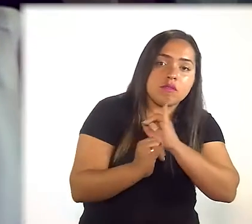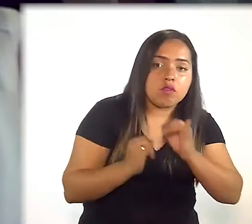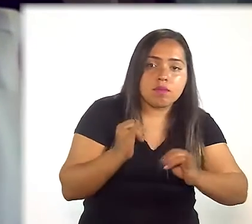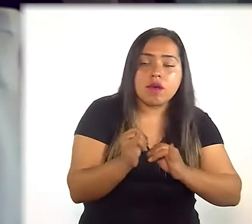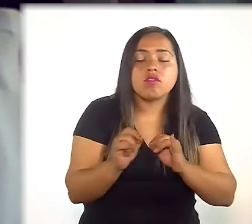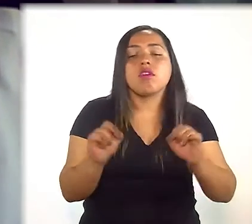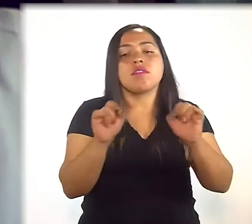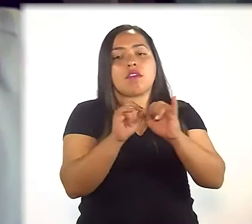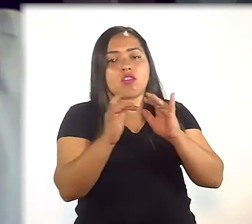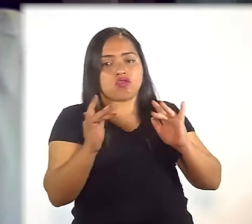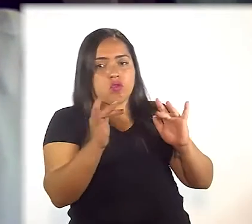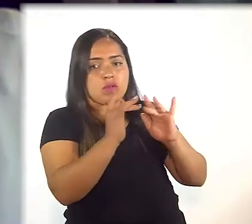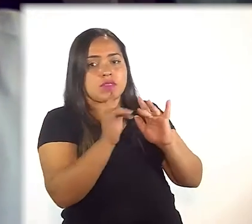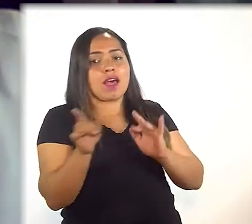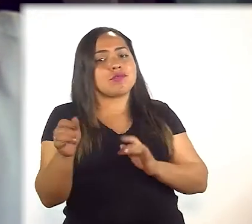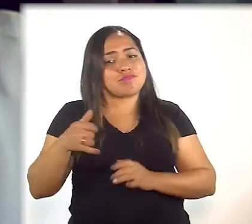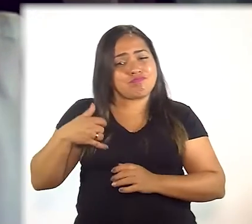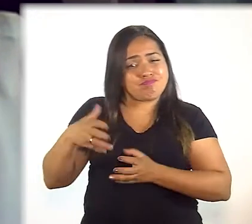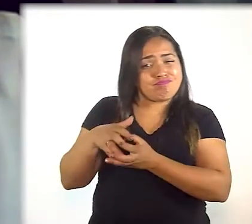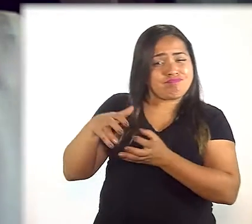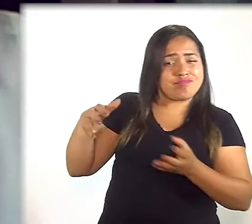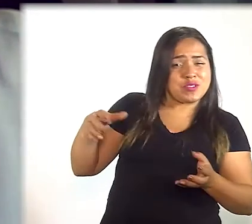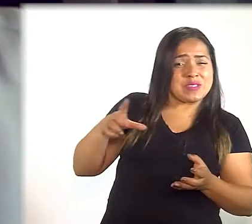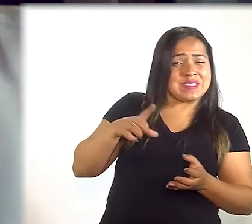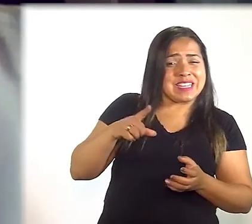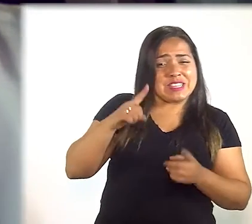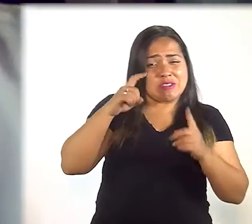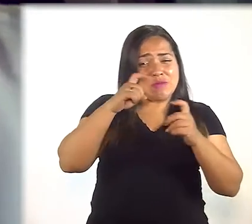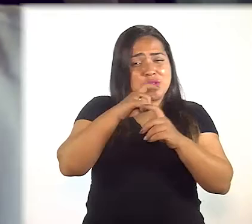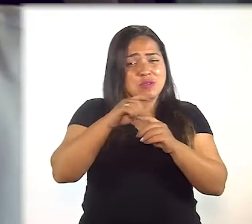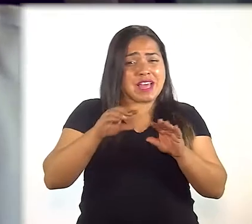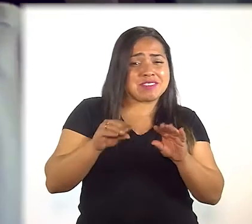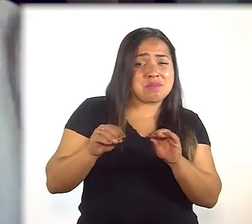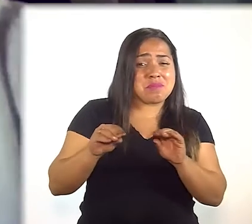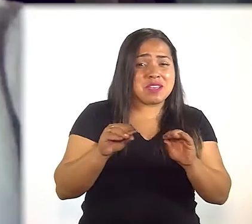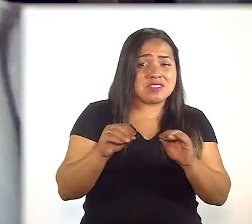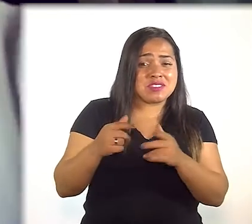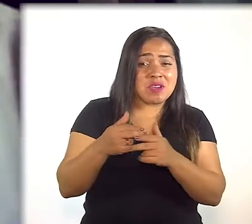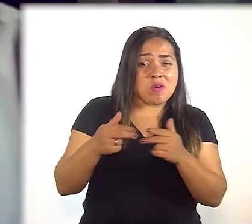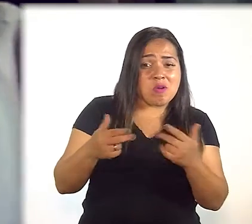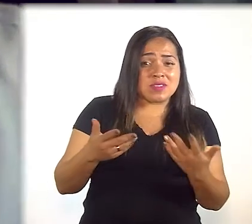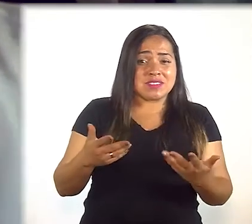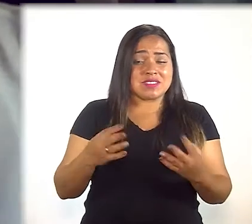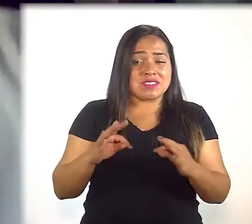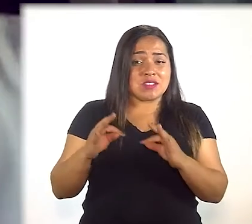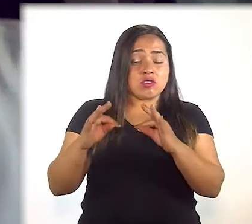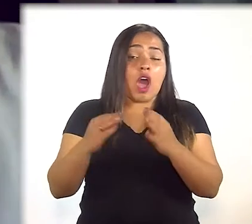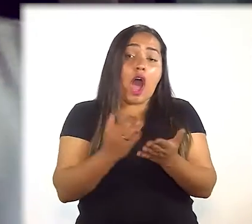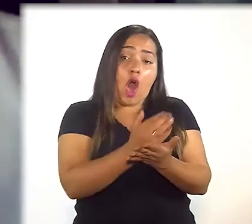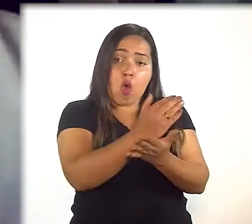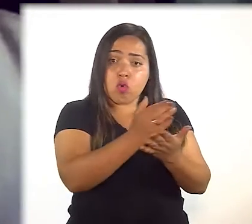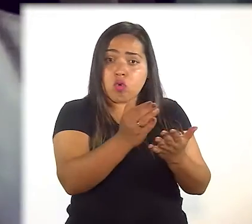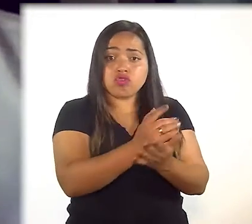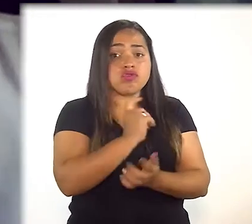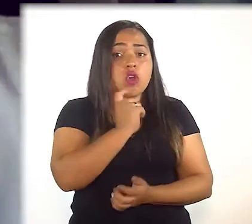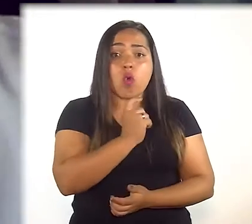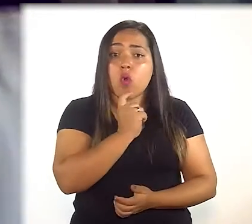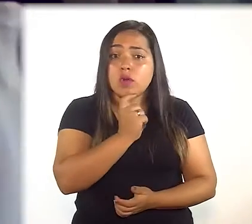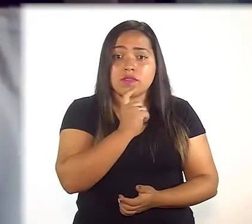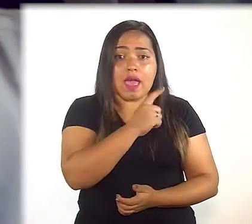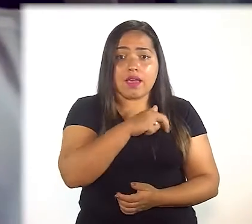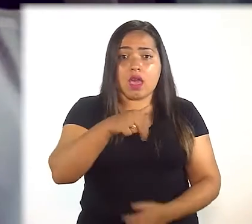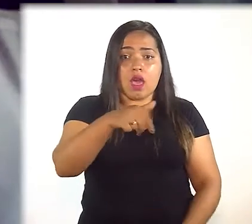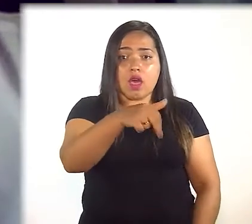cidadão, onde tem todas as informações, e aí o idoso faz contato. O idoso tem essa dificuldade. Muitos idosos que a